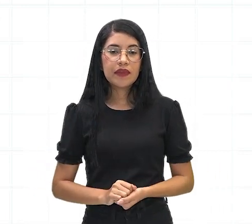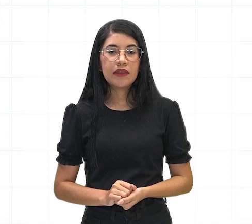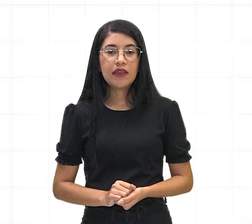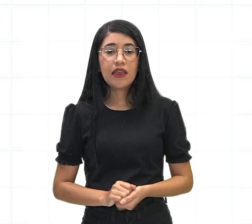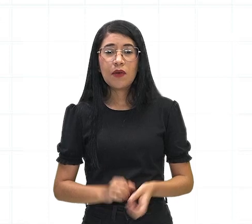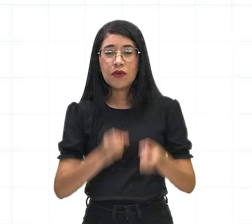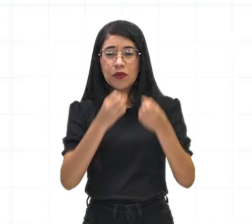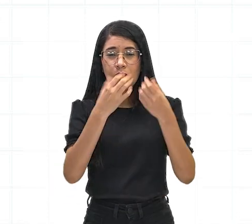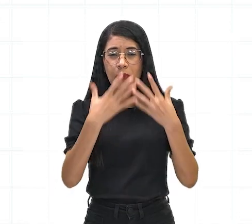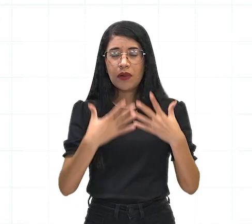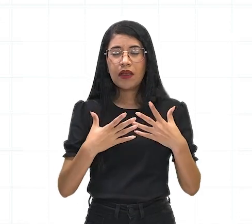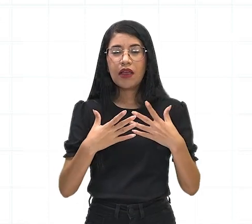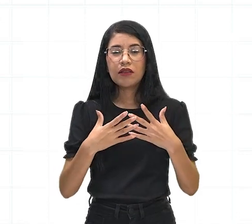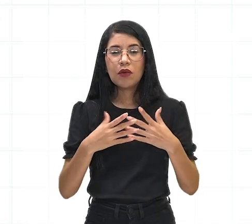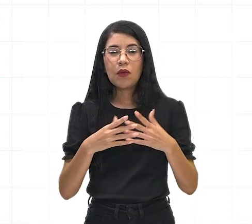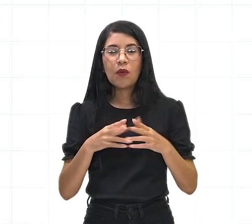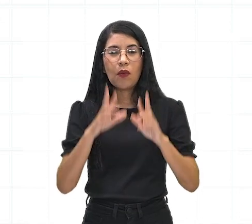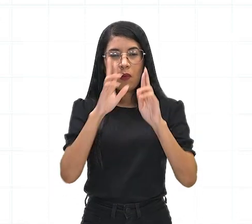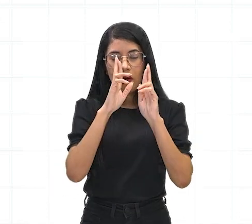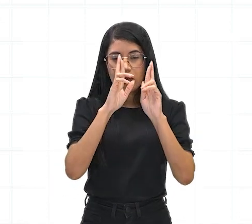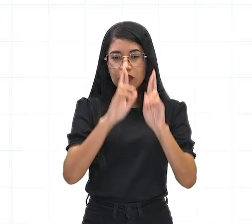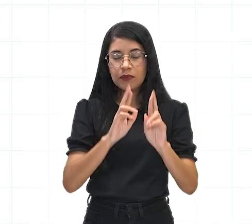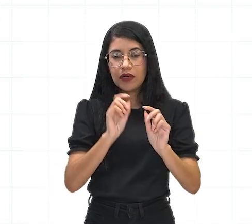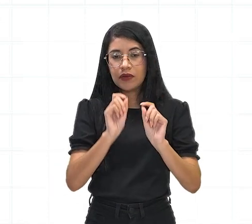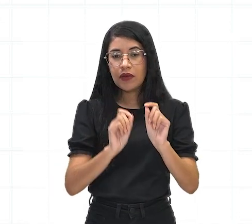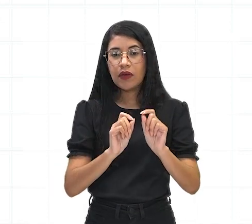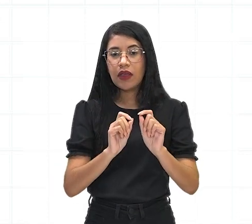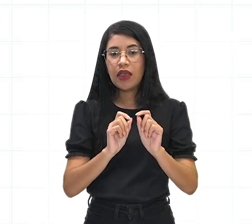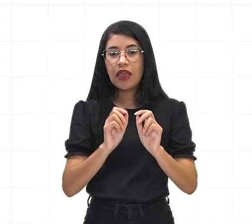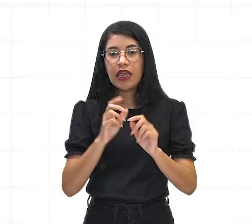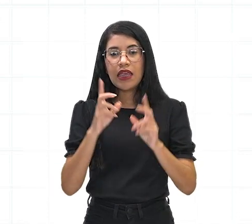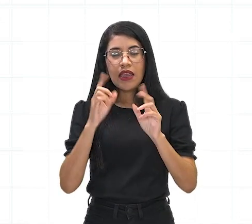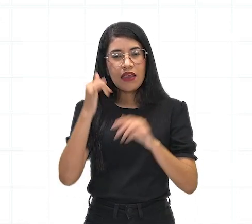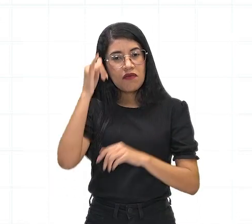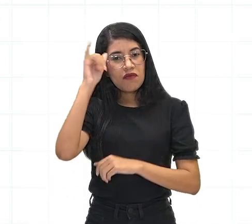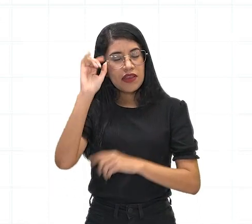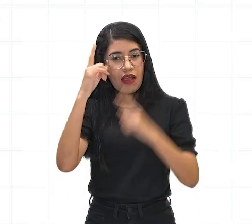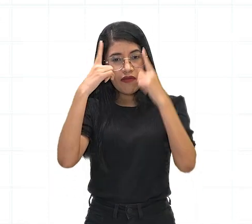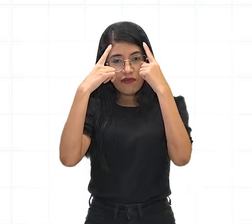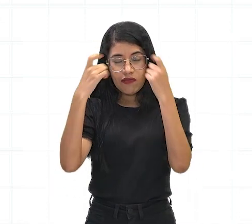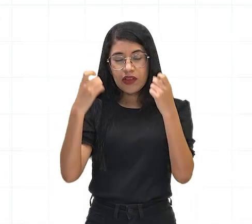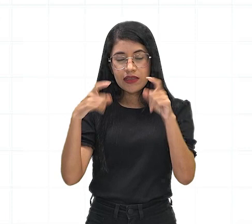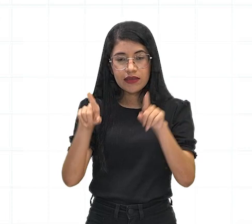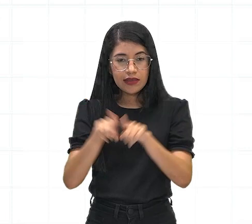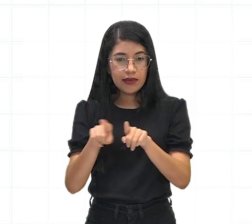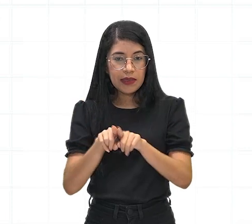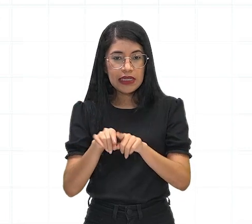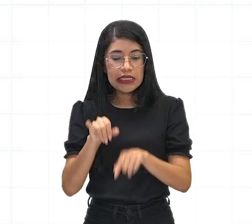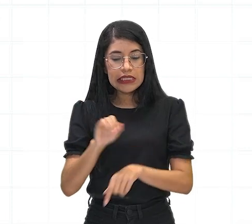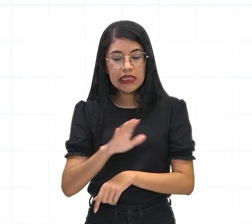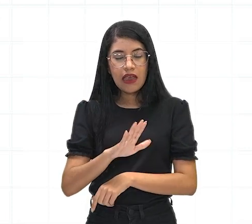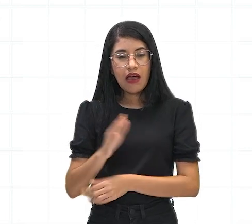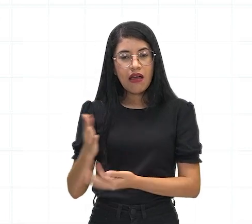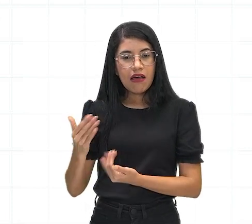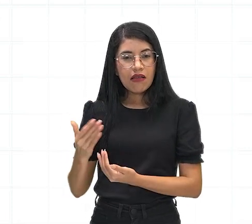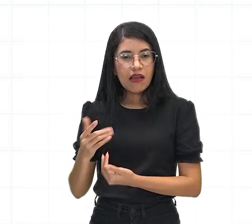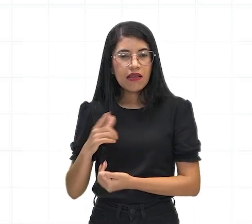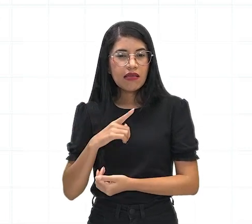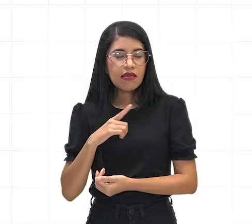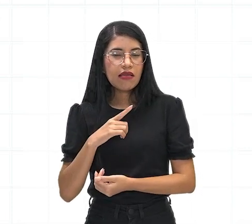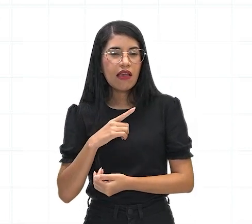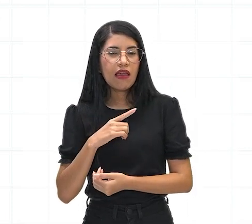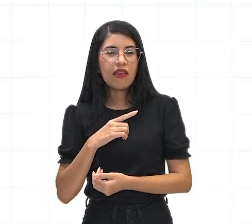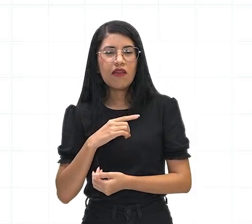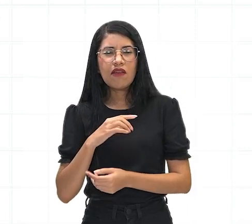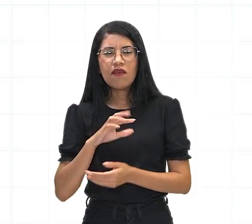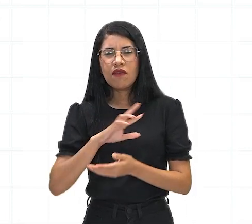quando se fala aí desse respeito, né, a gente também fala do respeito à não violência, ou seja, se esse adolescente ele enfrenta qualquer